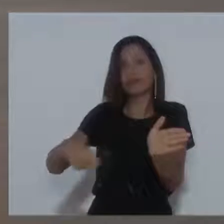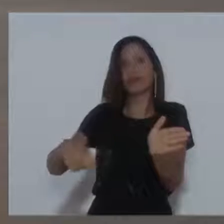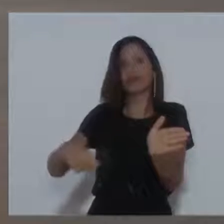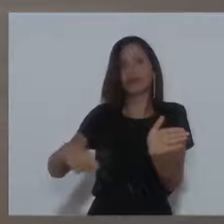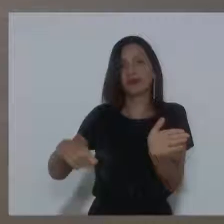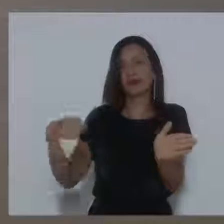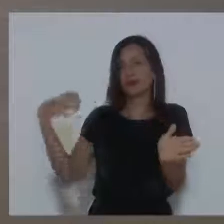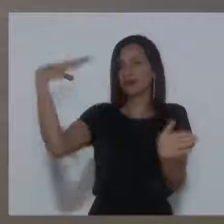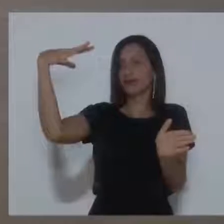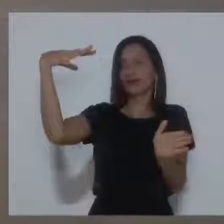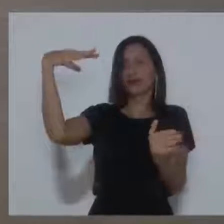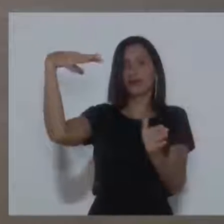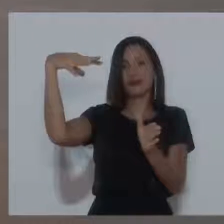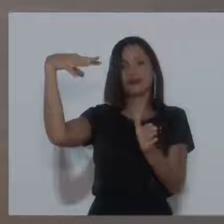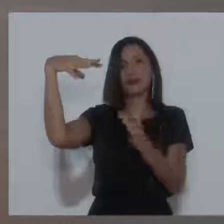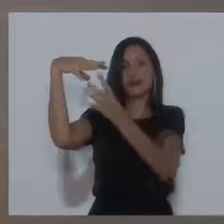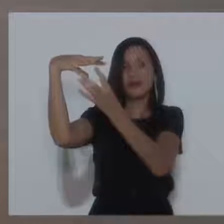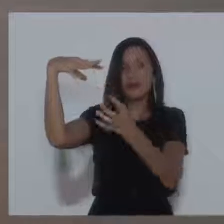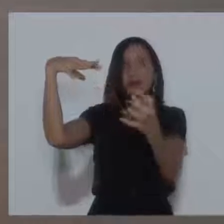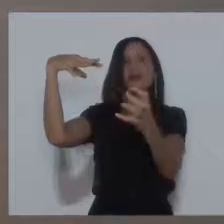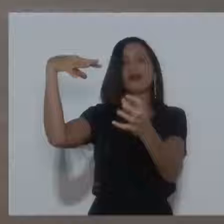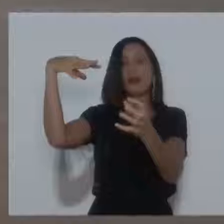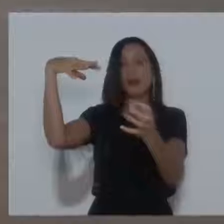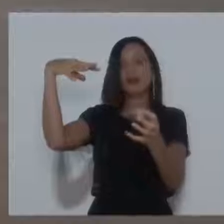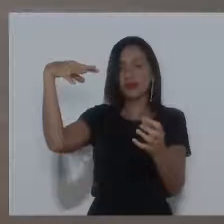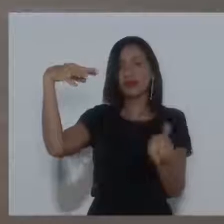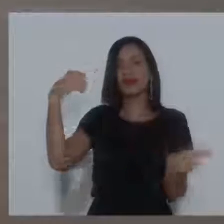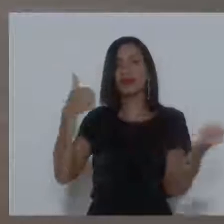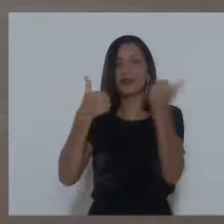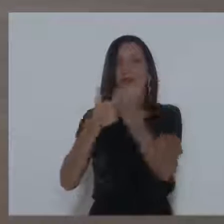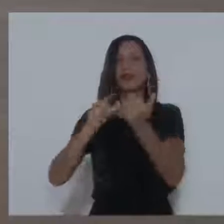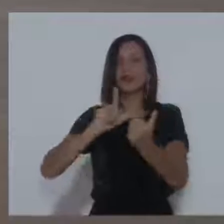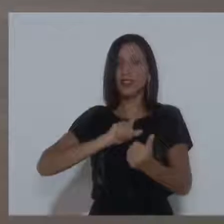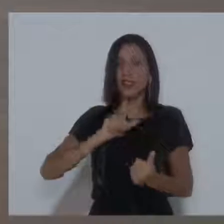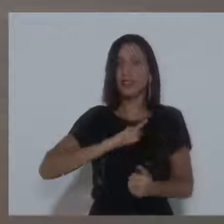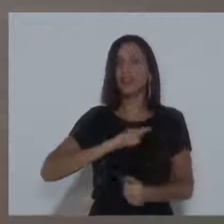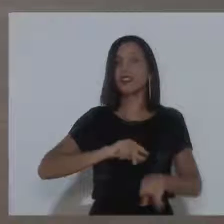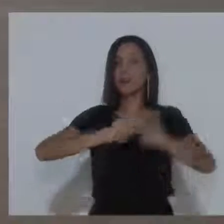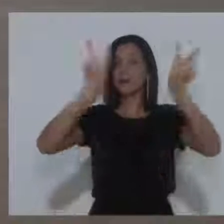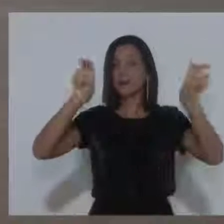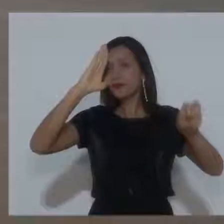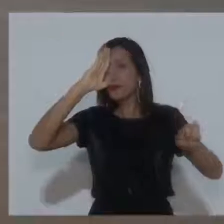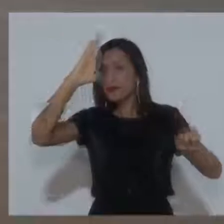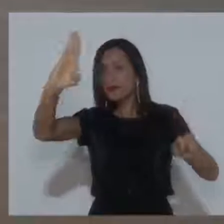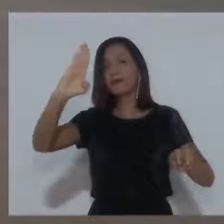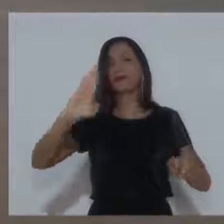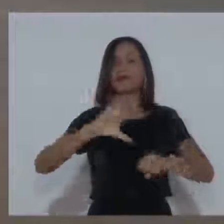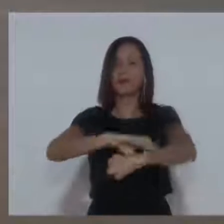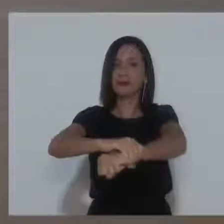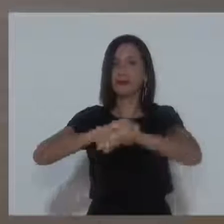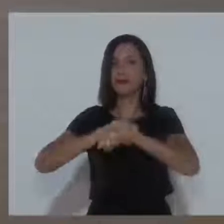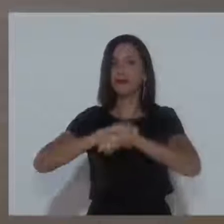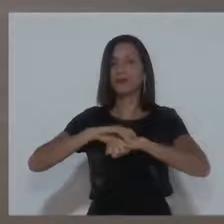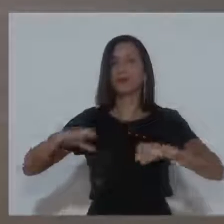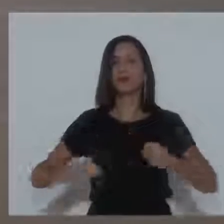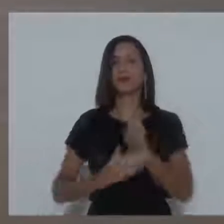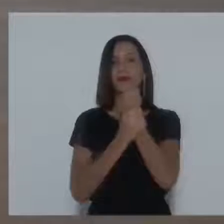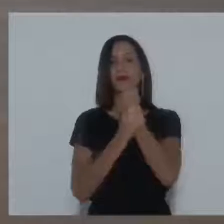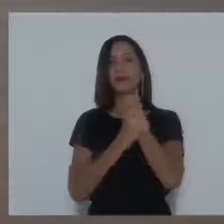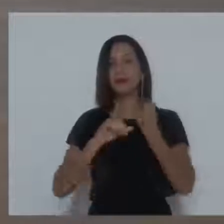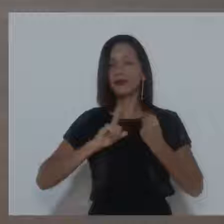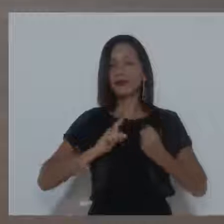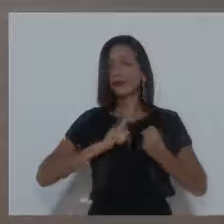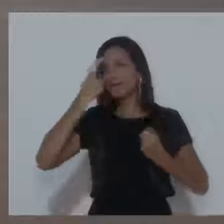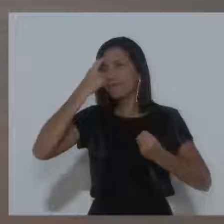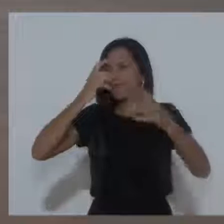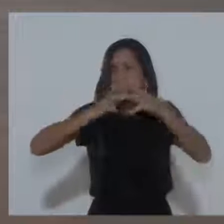essa iluminação ou a questão de segurança. Então, é um tema, acho que importante, que teremos que discutir de forma macro esse ano, né, pensar